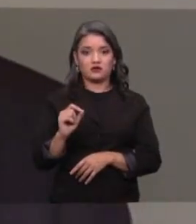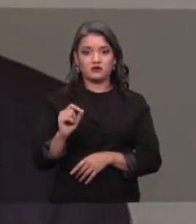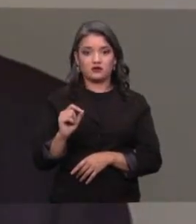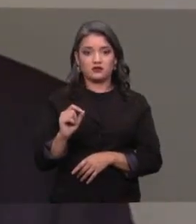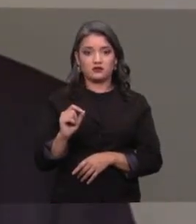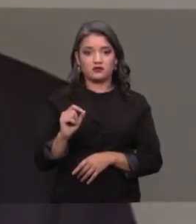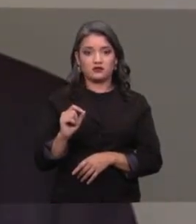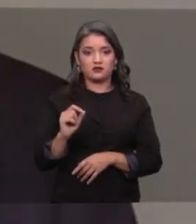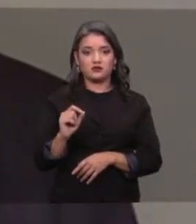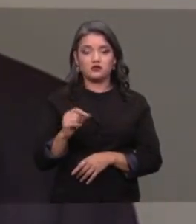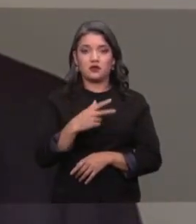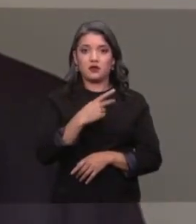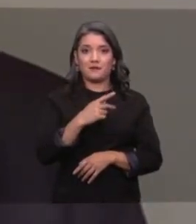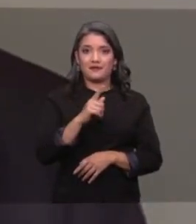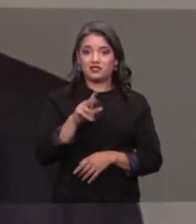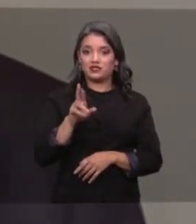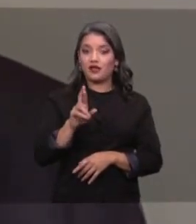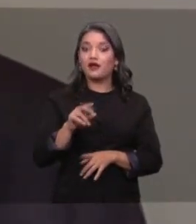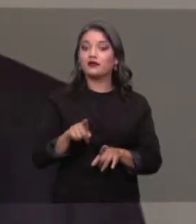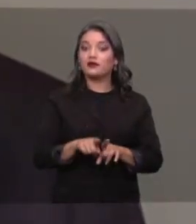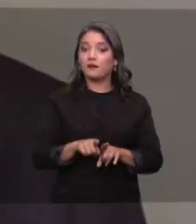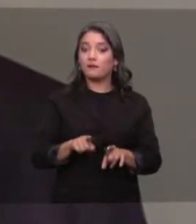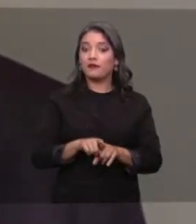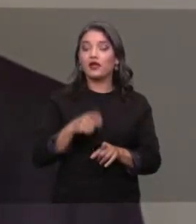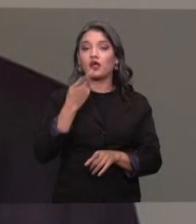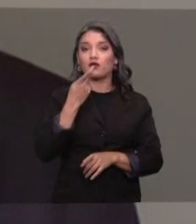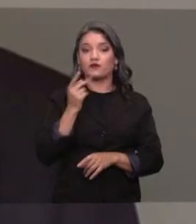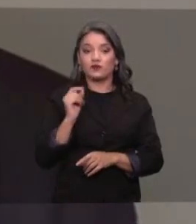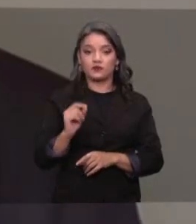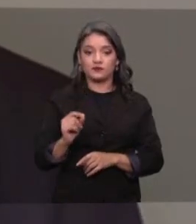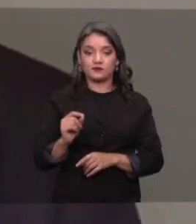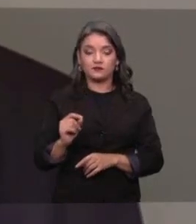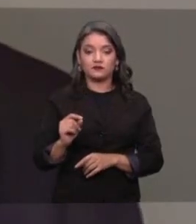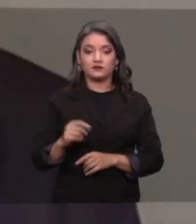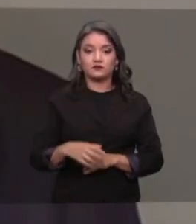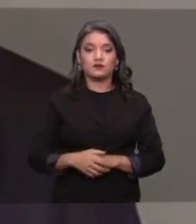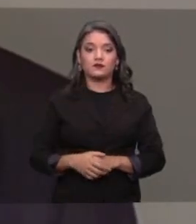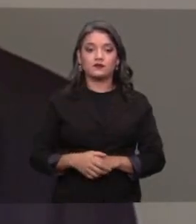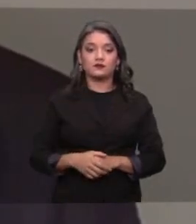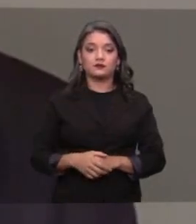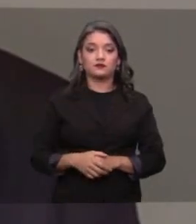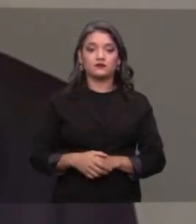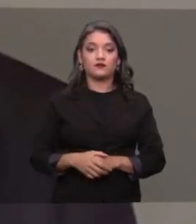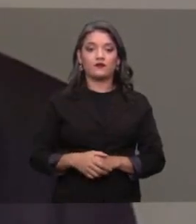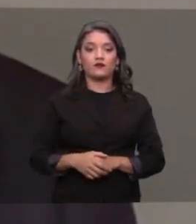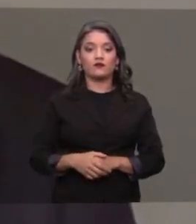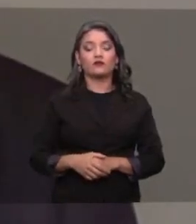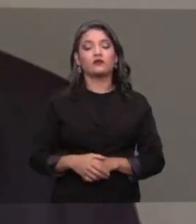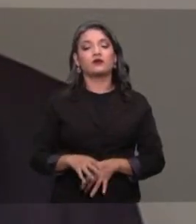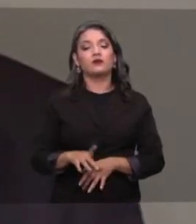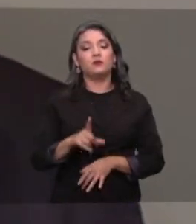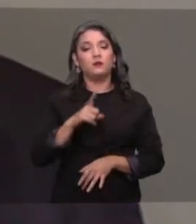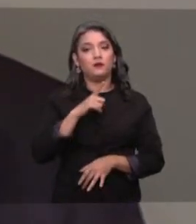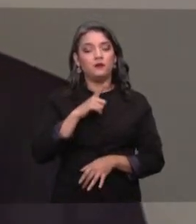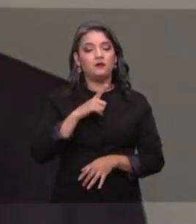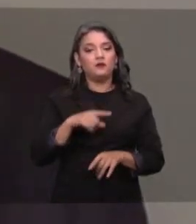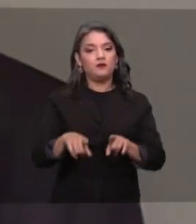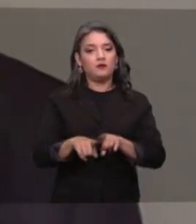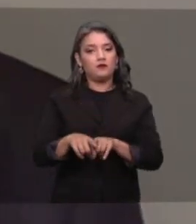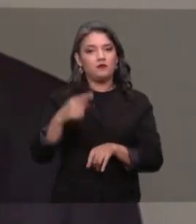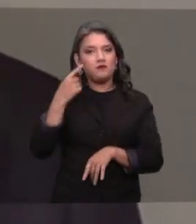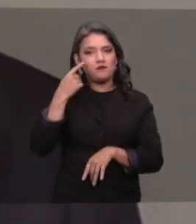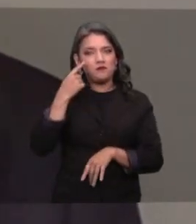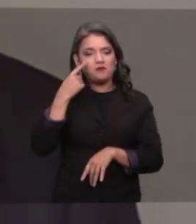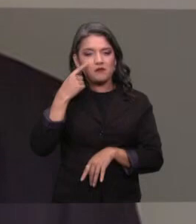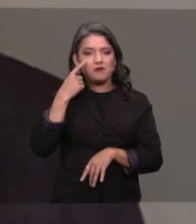a Procuradoria-Geral da República, dizendo, entre aspas, para além de tais condicionamentos, considerando que